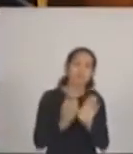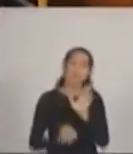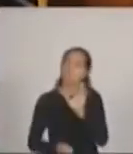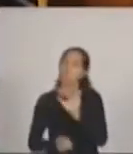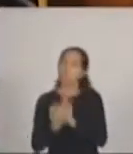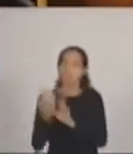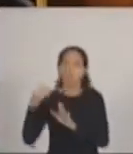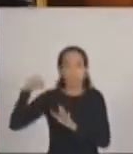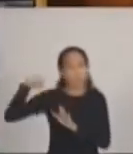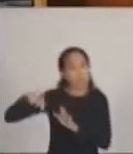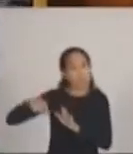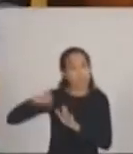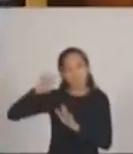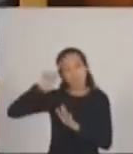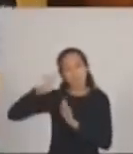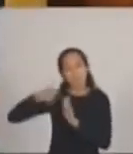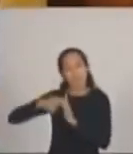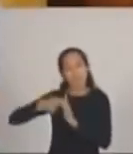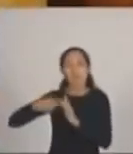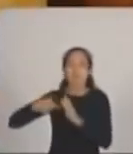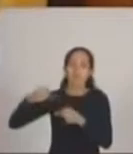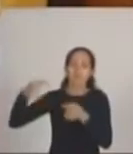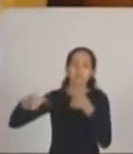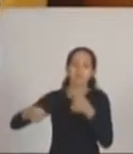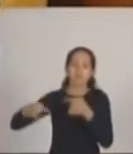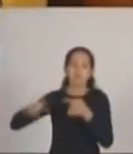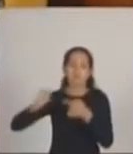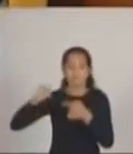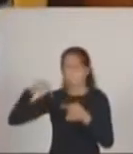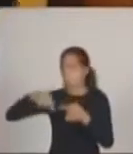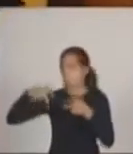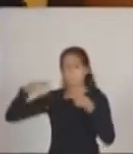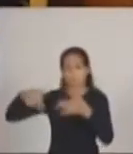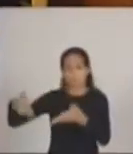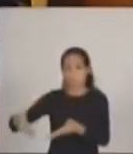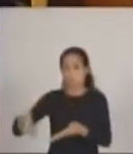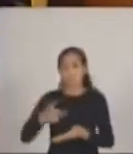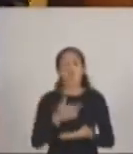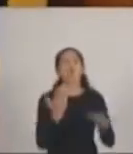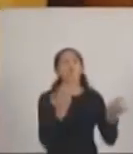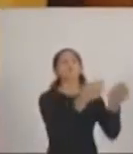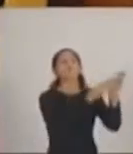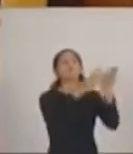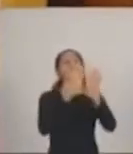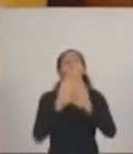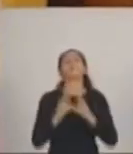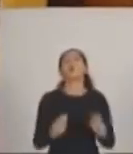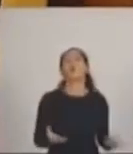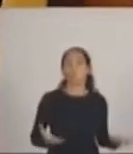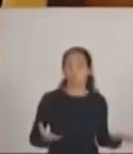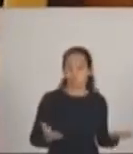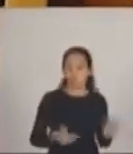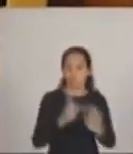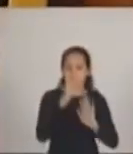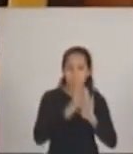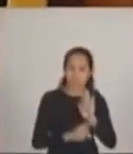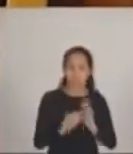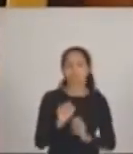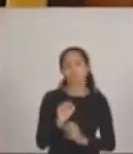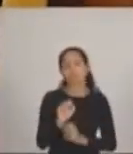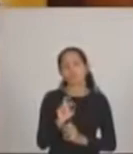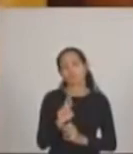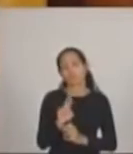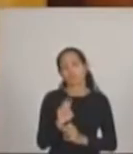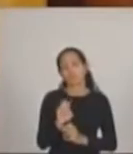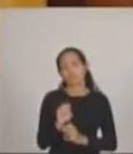forma, automaticamente não pode prevalecer. E quando não tem no projeto de resolução a